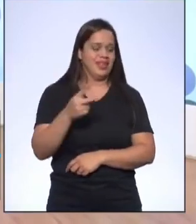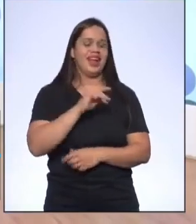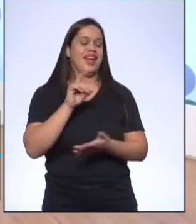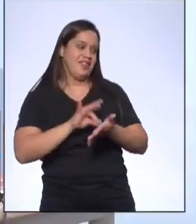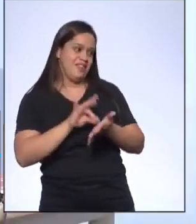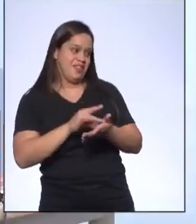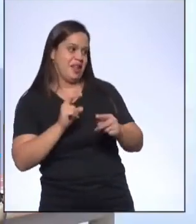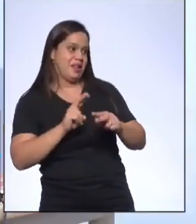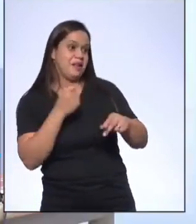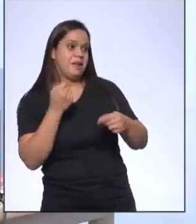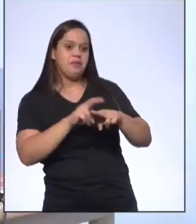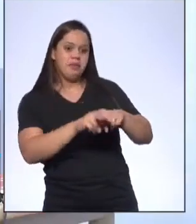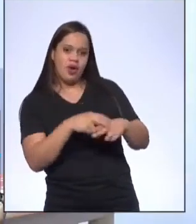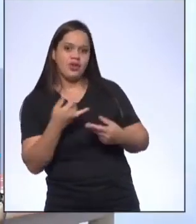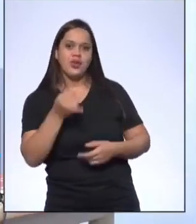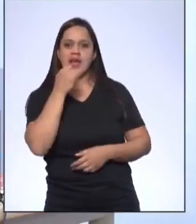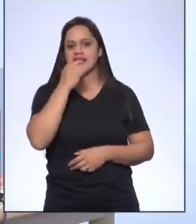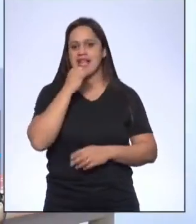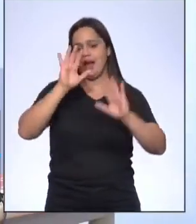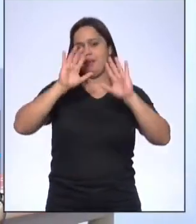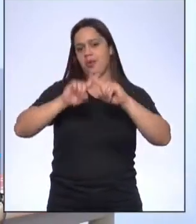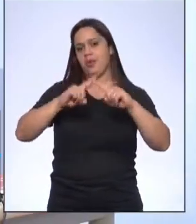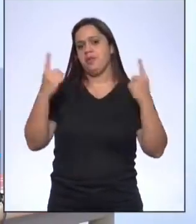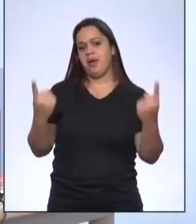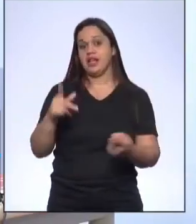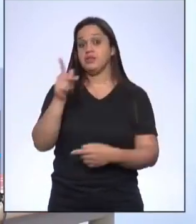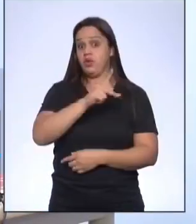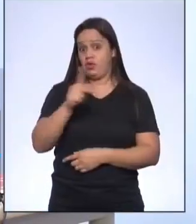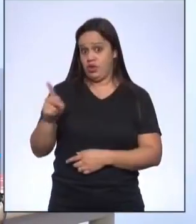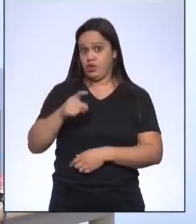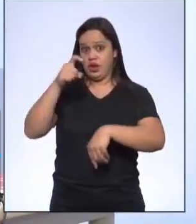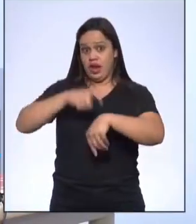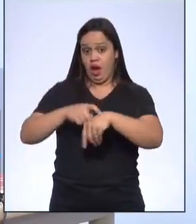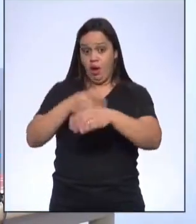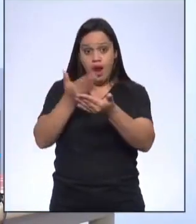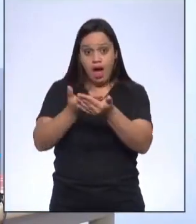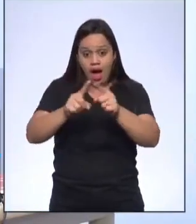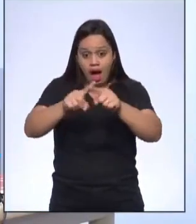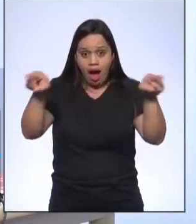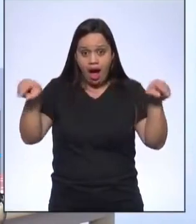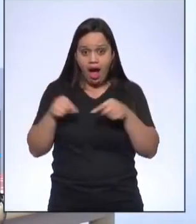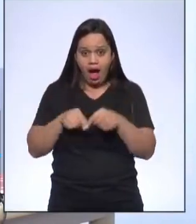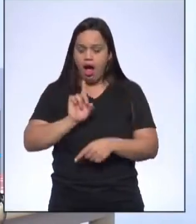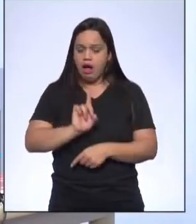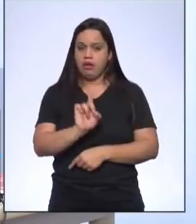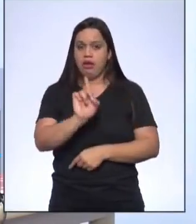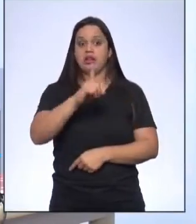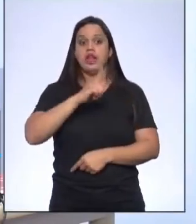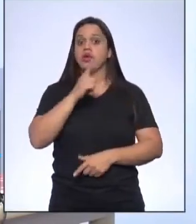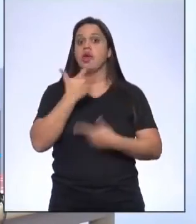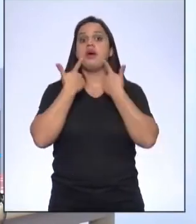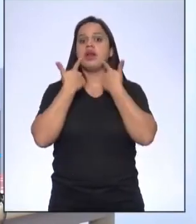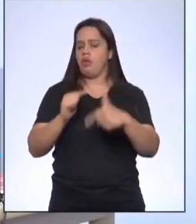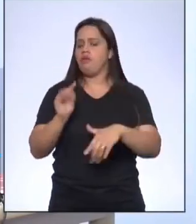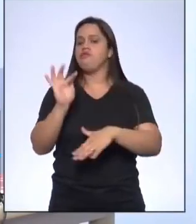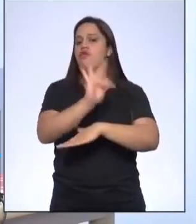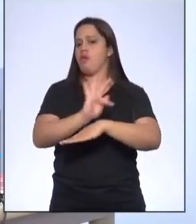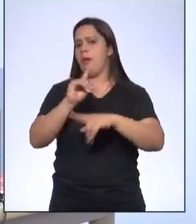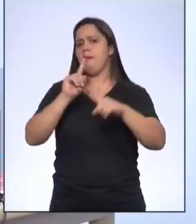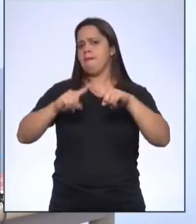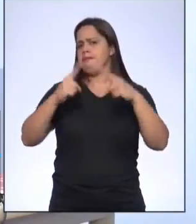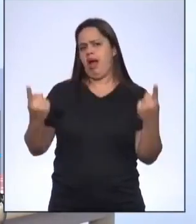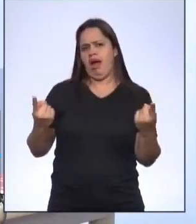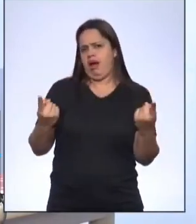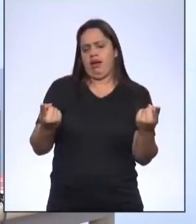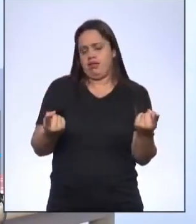por conta dos exemplos, gente. Mas os professores, no momento de aula, a gente escolhe a linguagem mais formal. Mas nada impede que a gente